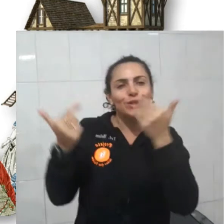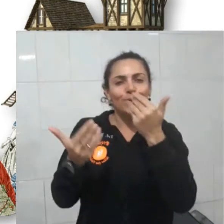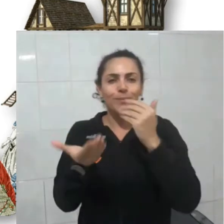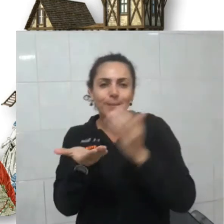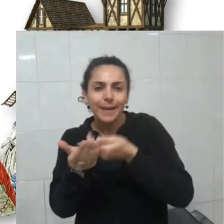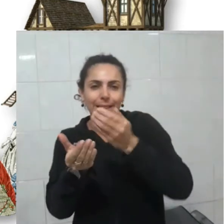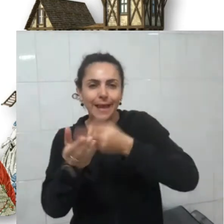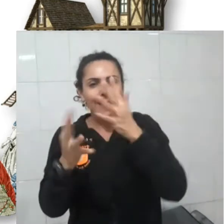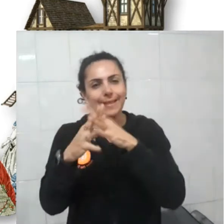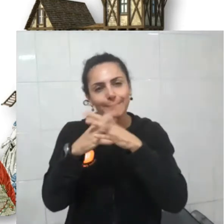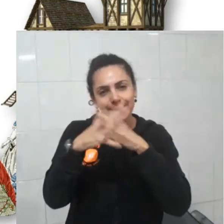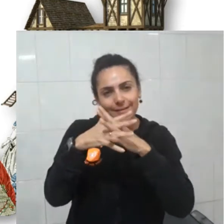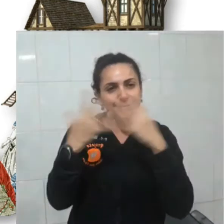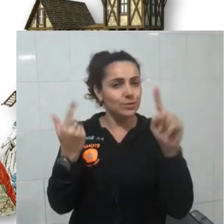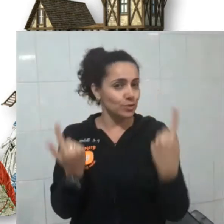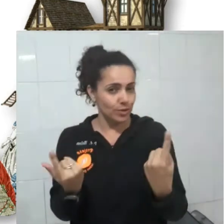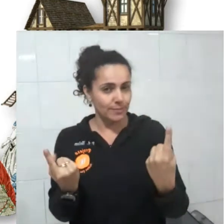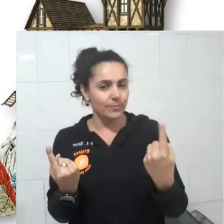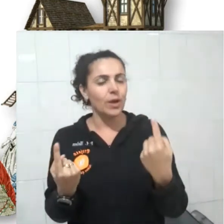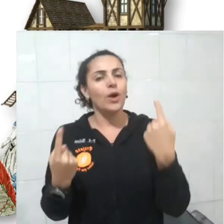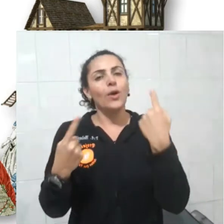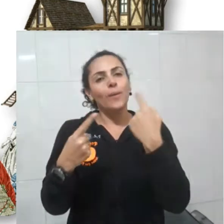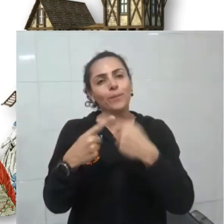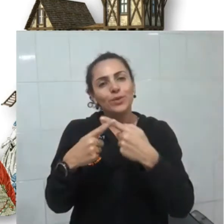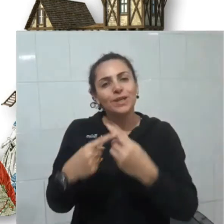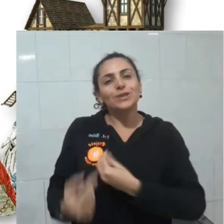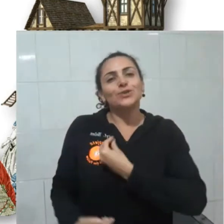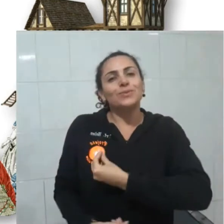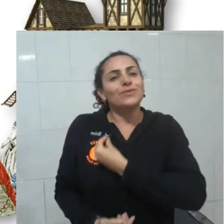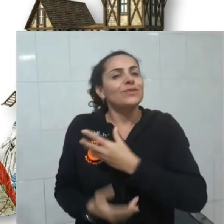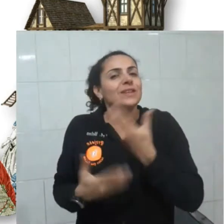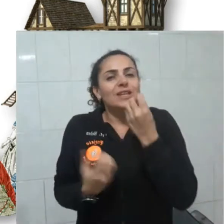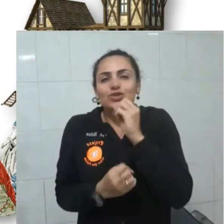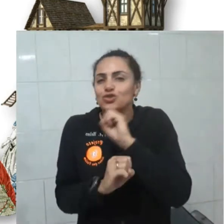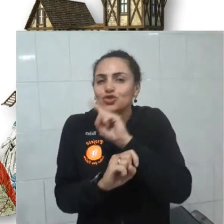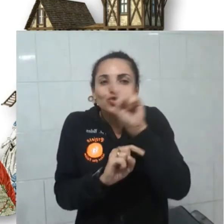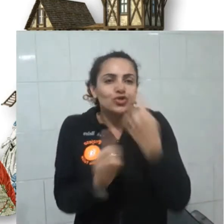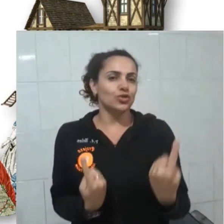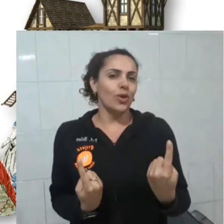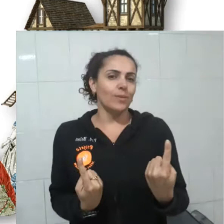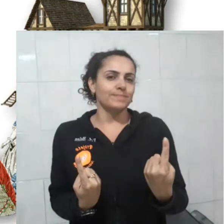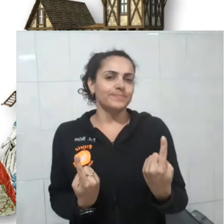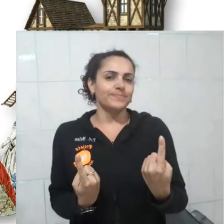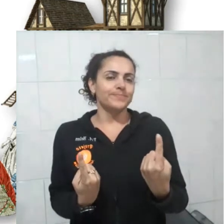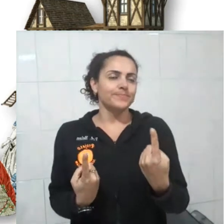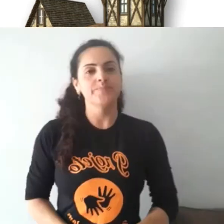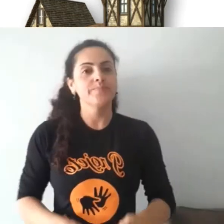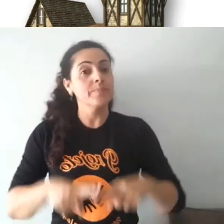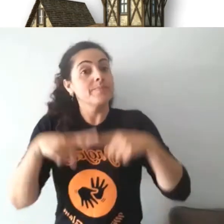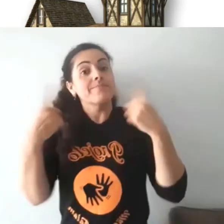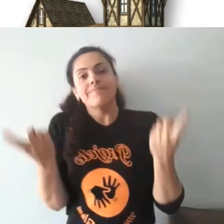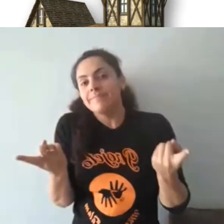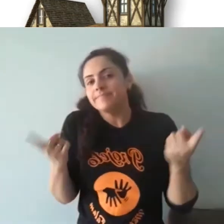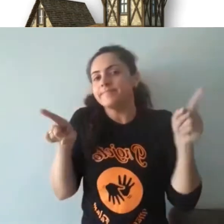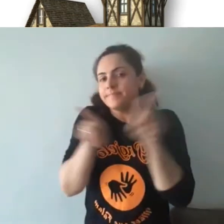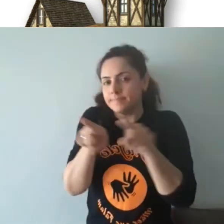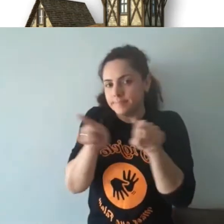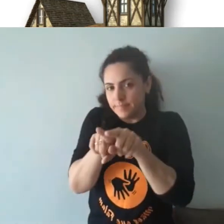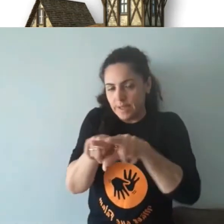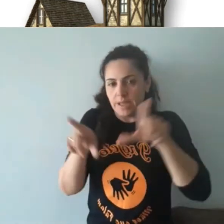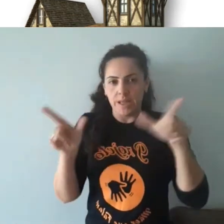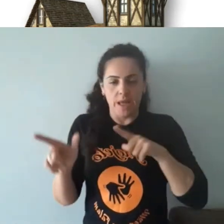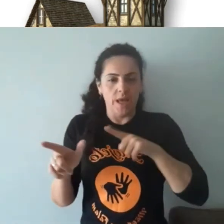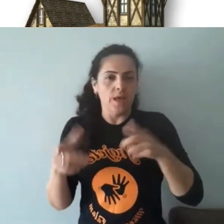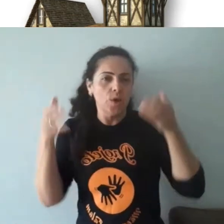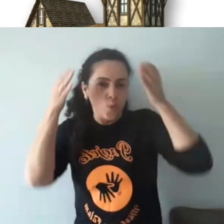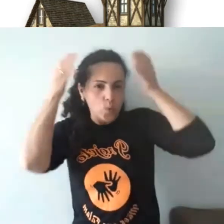divertir comendo? Para eu sentir prazer? Não. Para minha sobrevivência, a sobrevivência da minha família, tá? E, claro que a gente